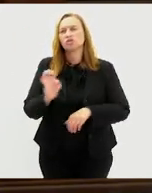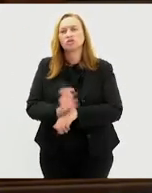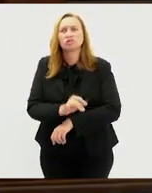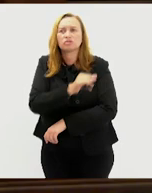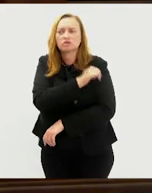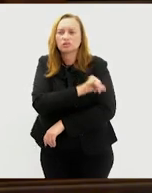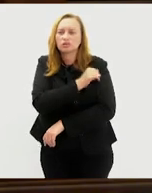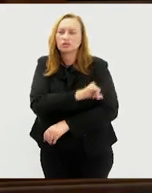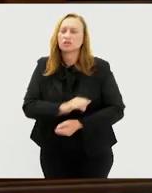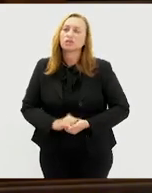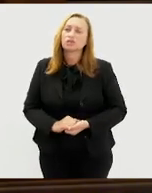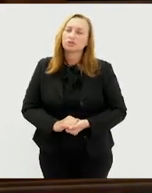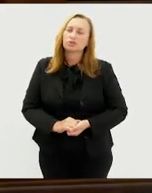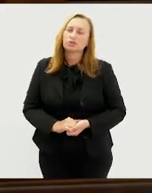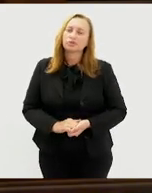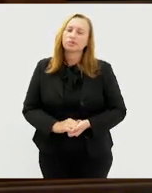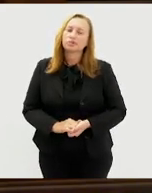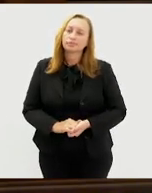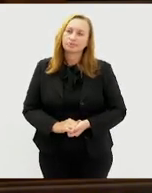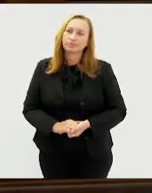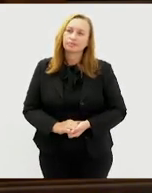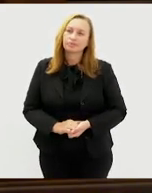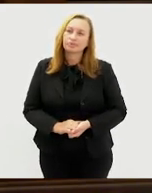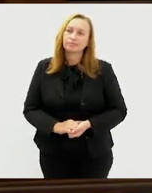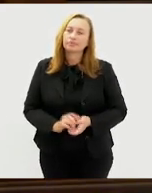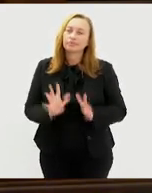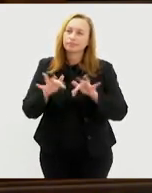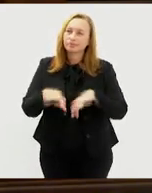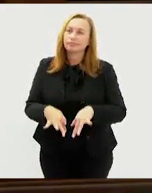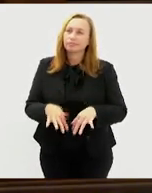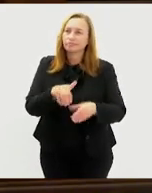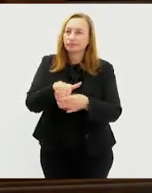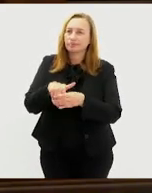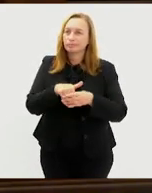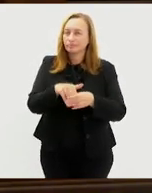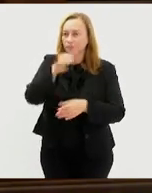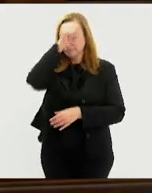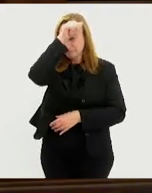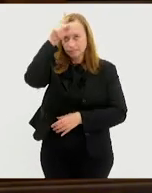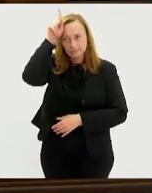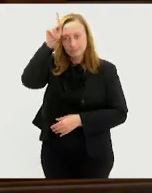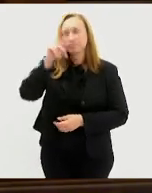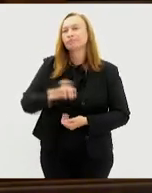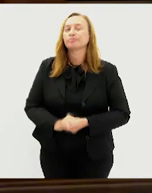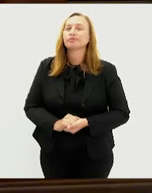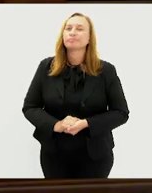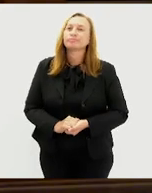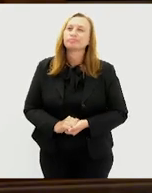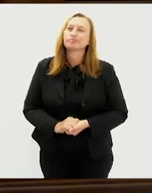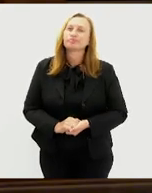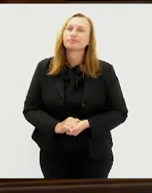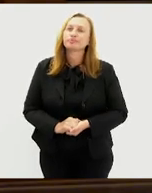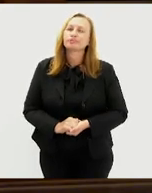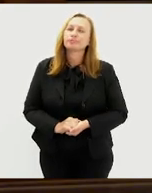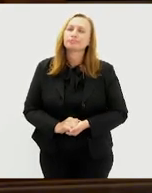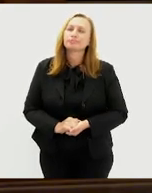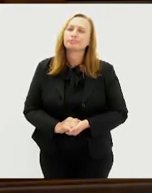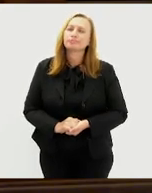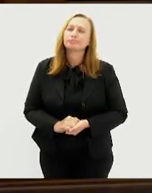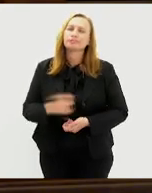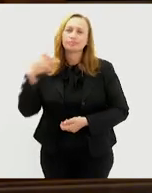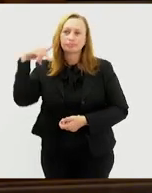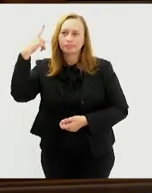Janeiro será as eleições municipais para prefeito e